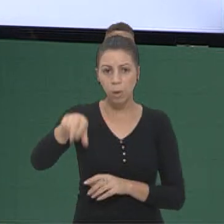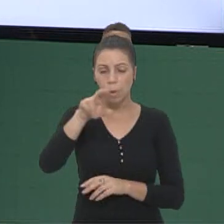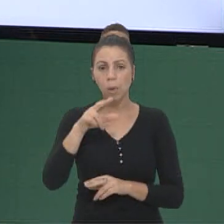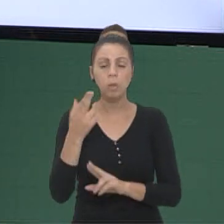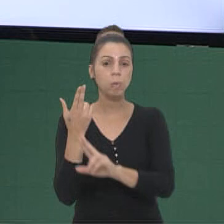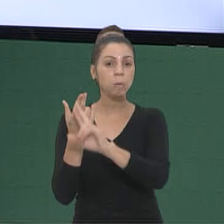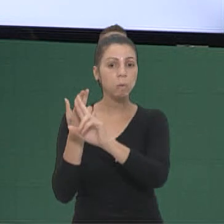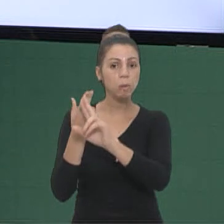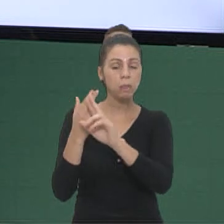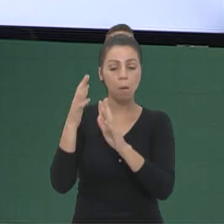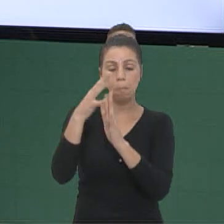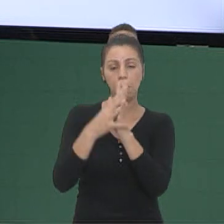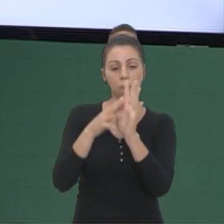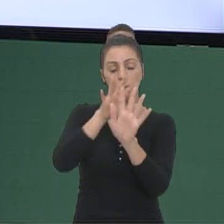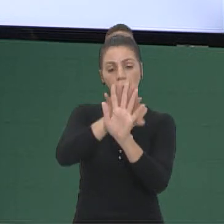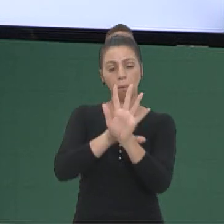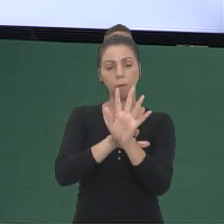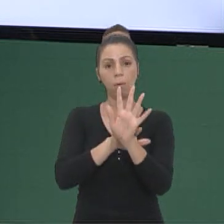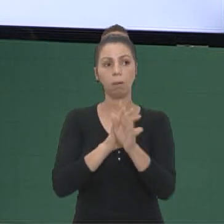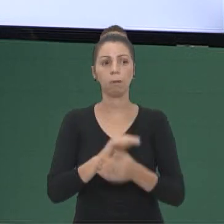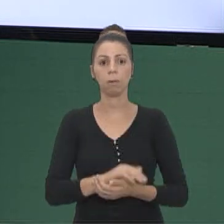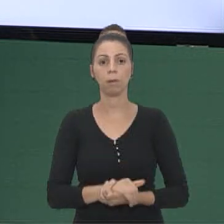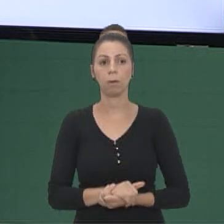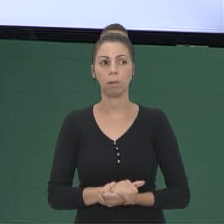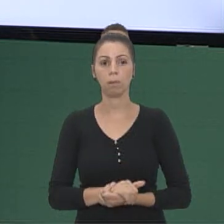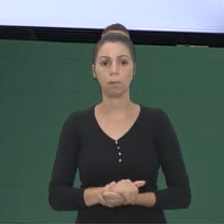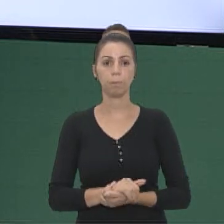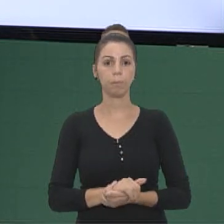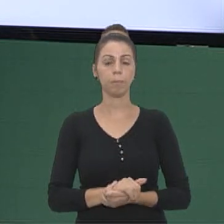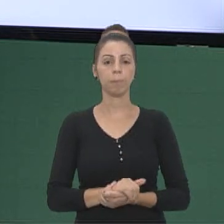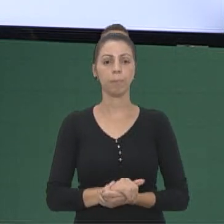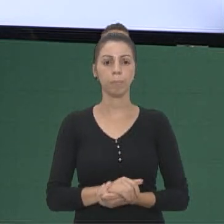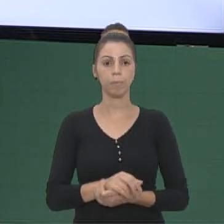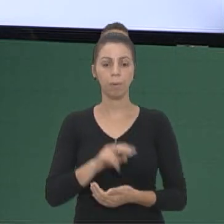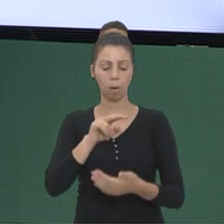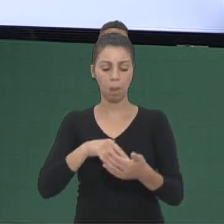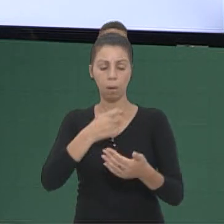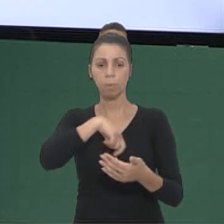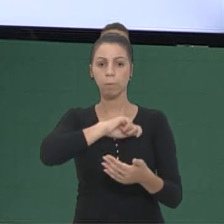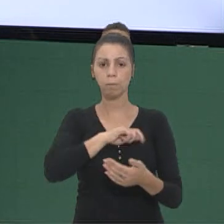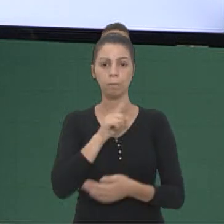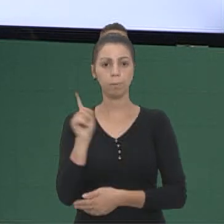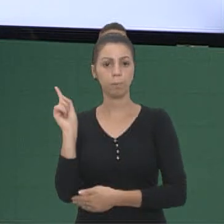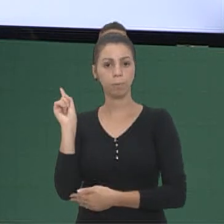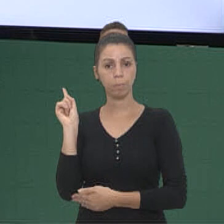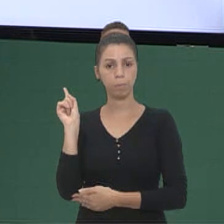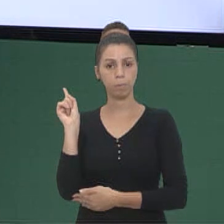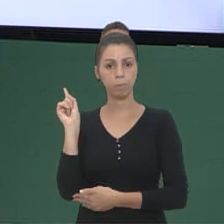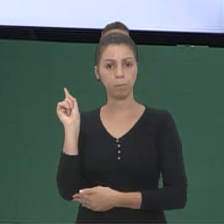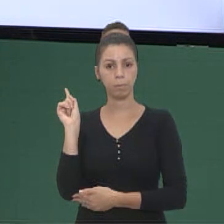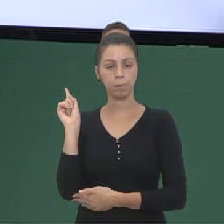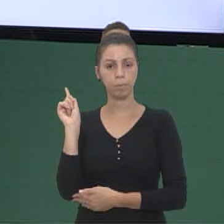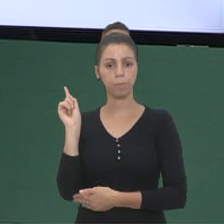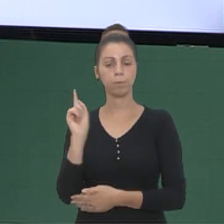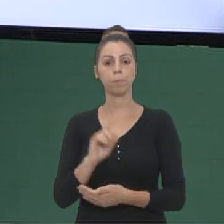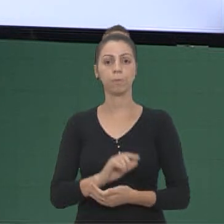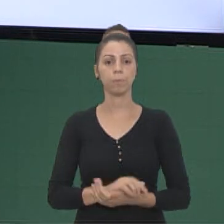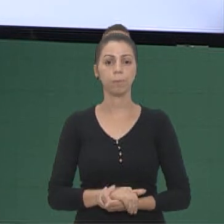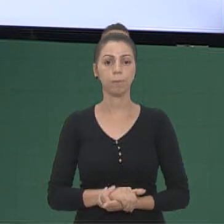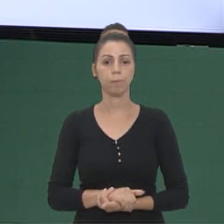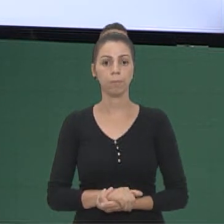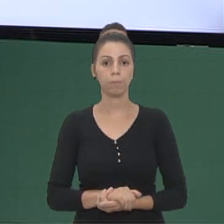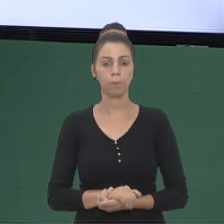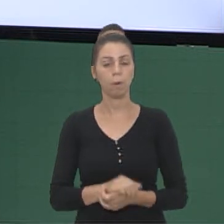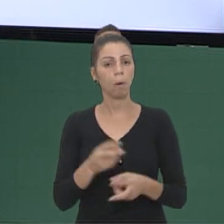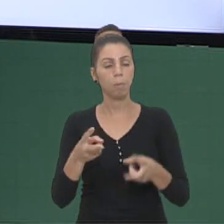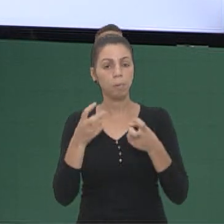jogamos fora. Olhamos o rótulo, guantes desechables, ok? Vamos começar a observar alguns rótulos no nosso dia a dia e observar